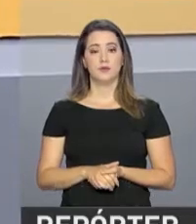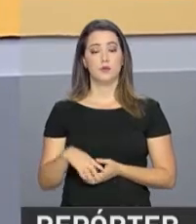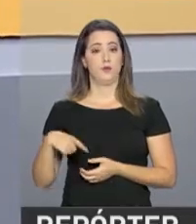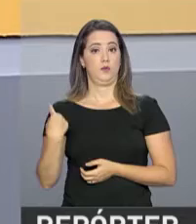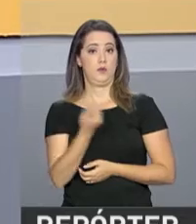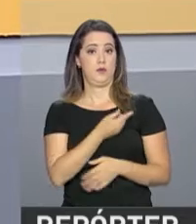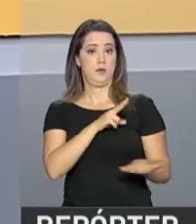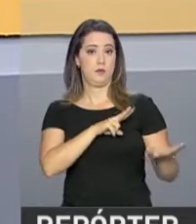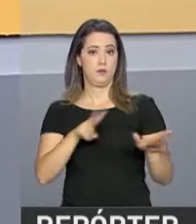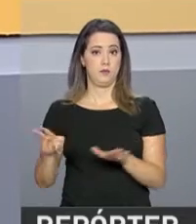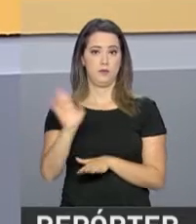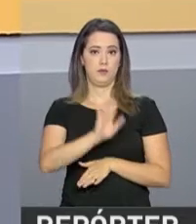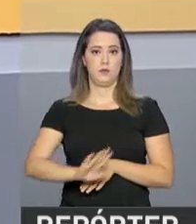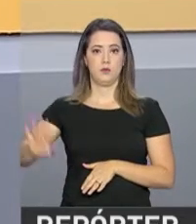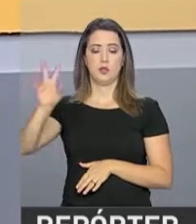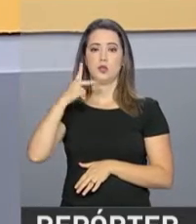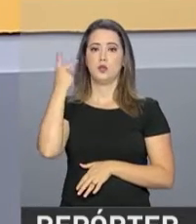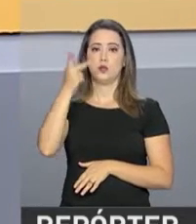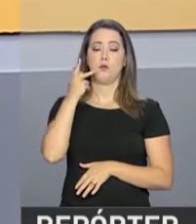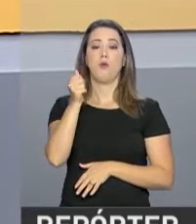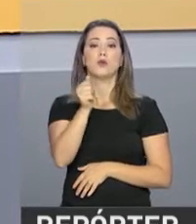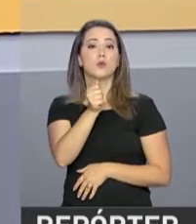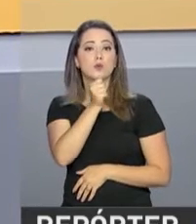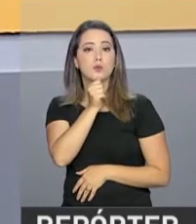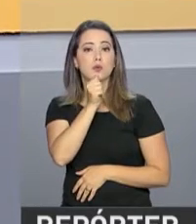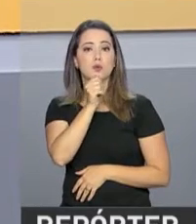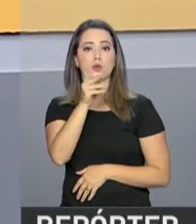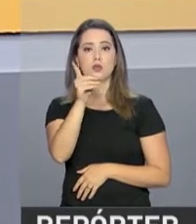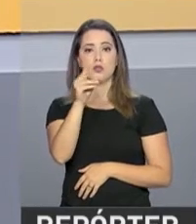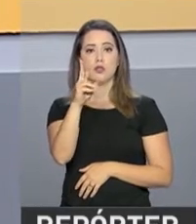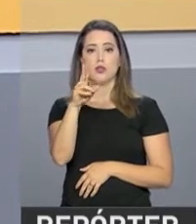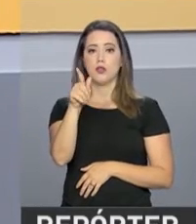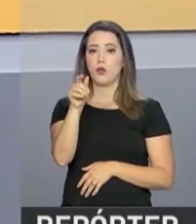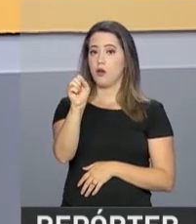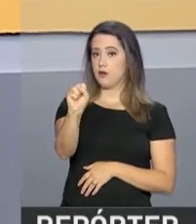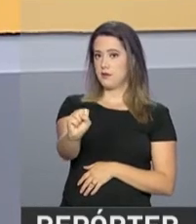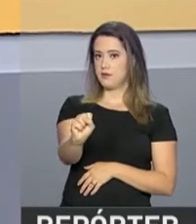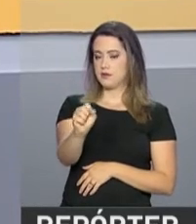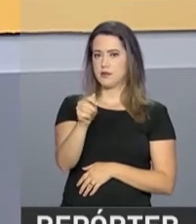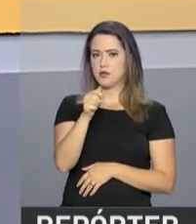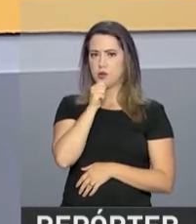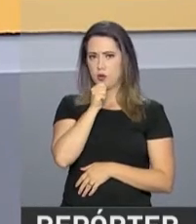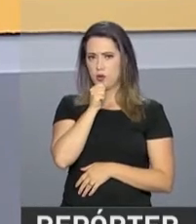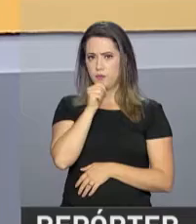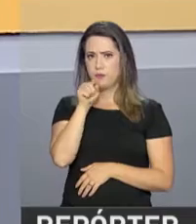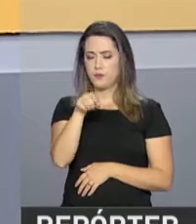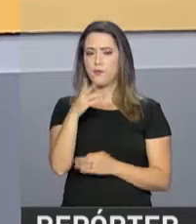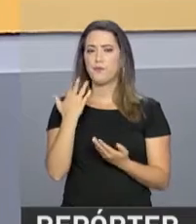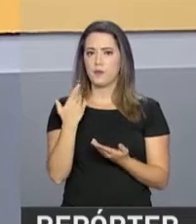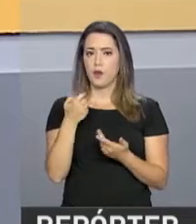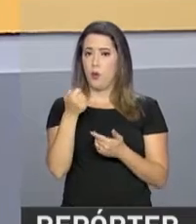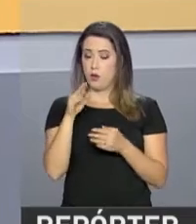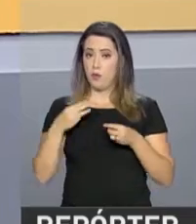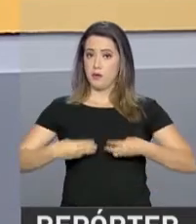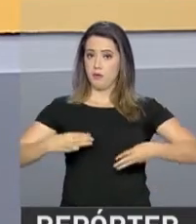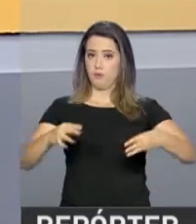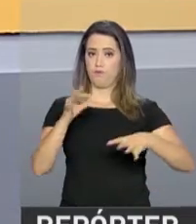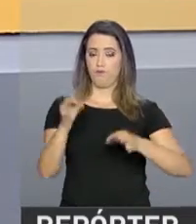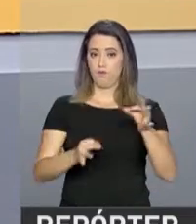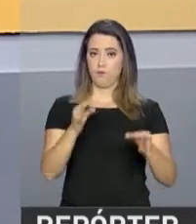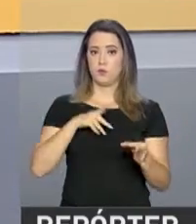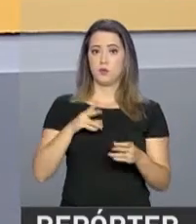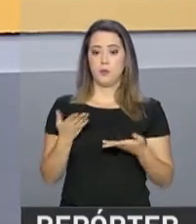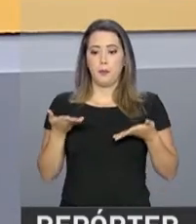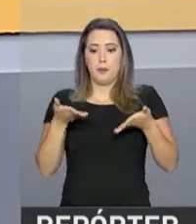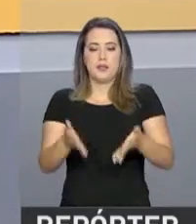estamos na semana nacional de políticas sobre drogas e daqui a pouco o ministro da justiça participa de um evento dedicado ao